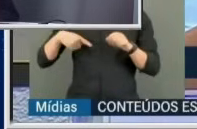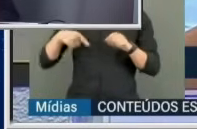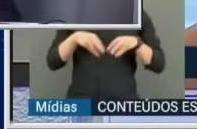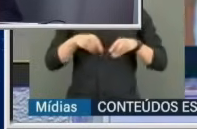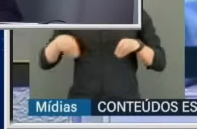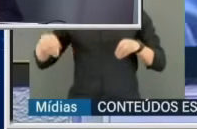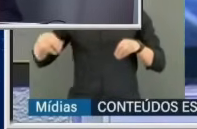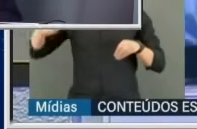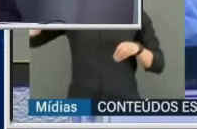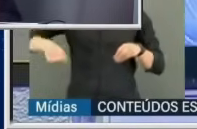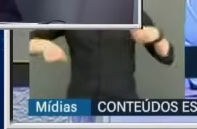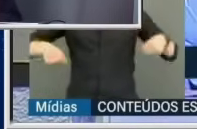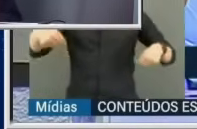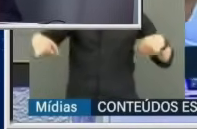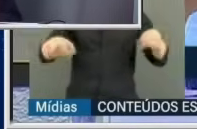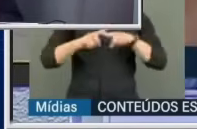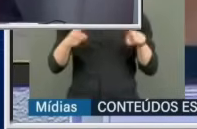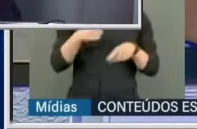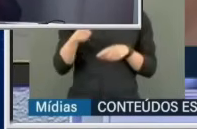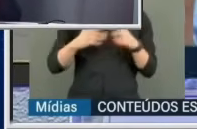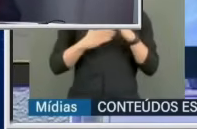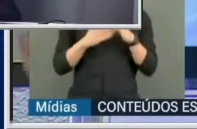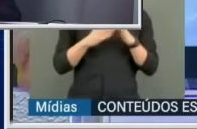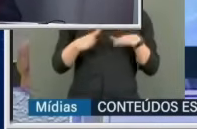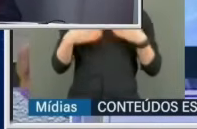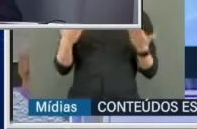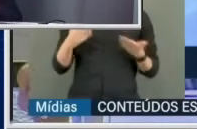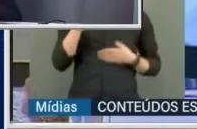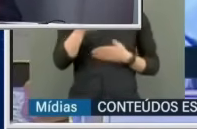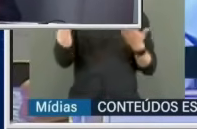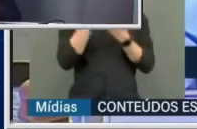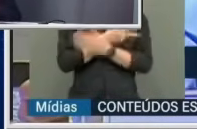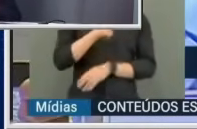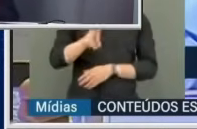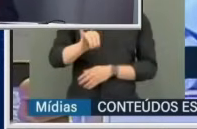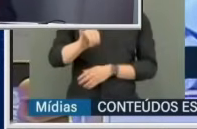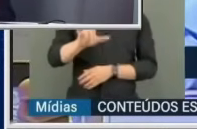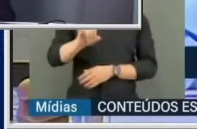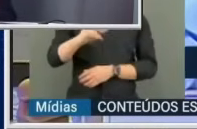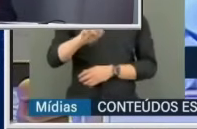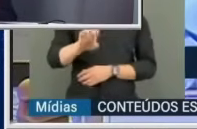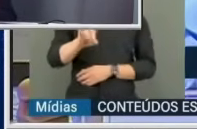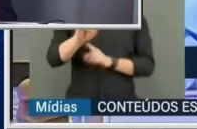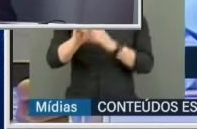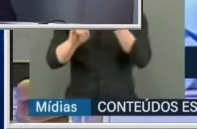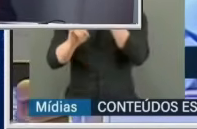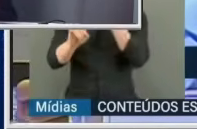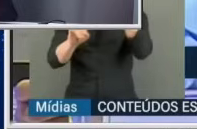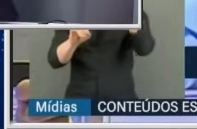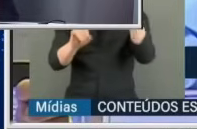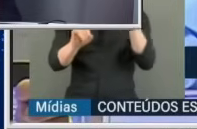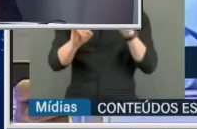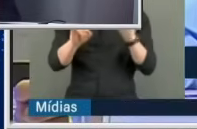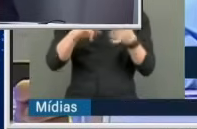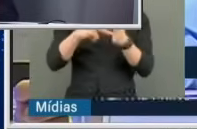informações, mas não participa da reunião. É preciso diferenciar o que é participar de uma reunião e estar na